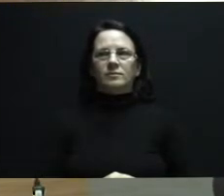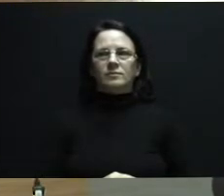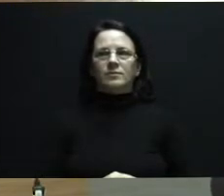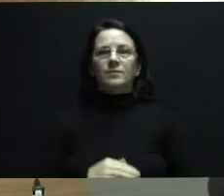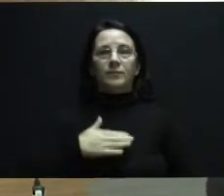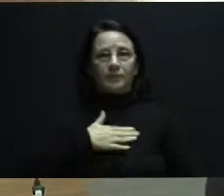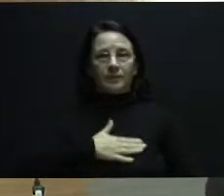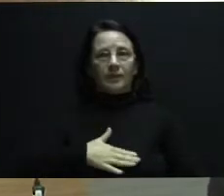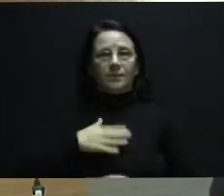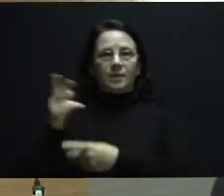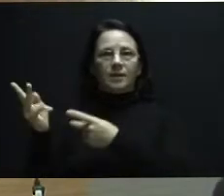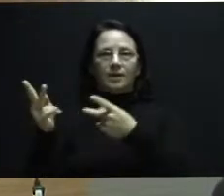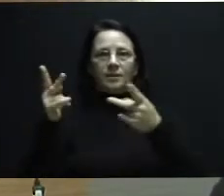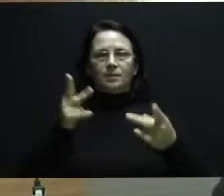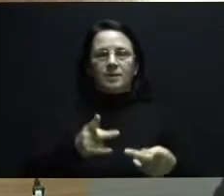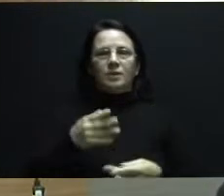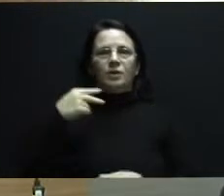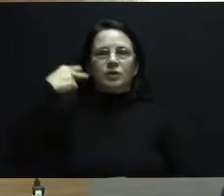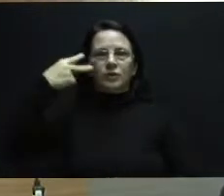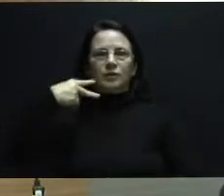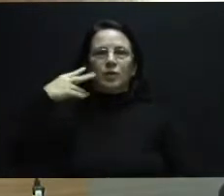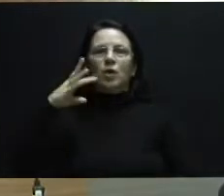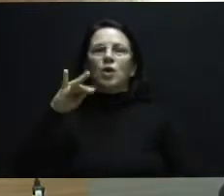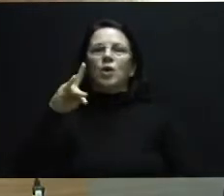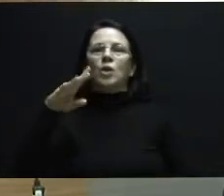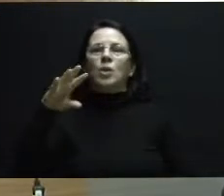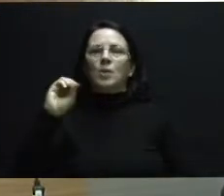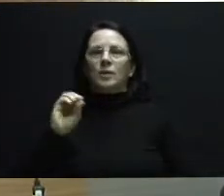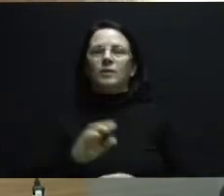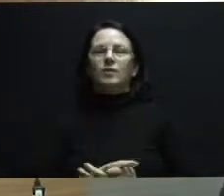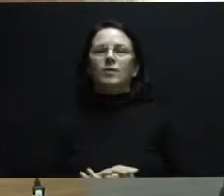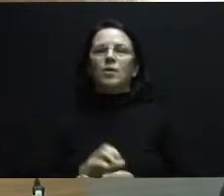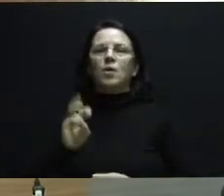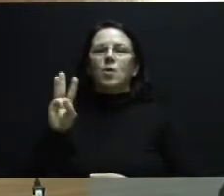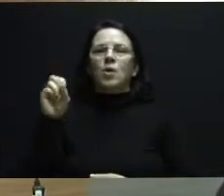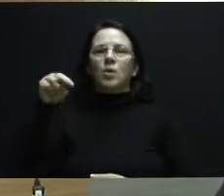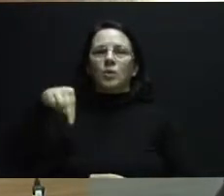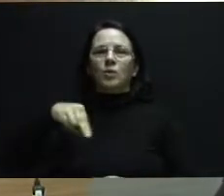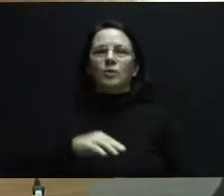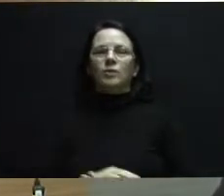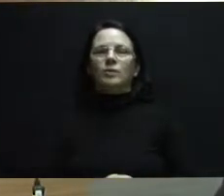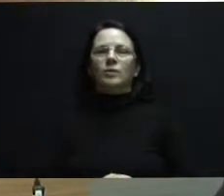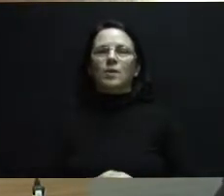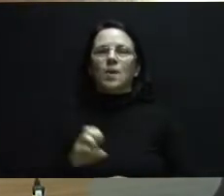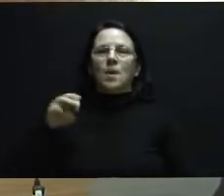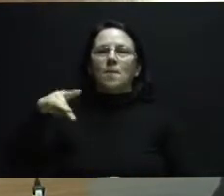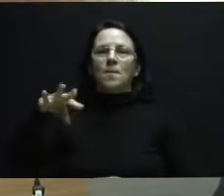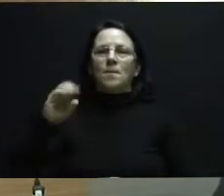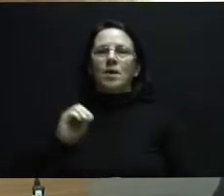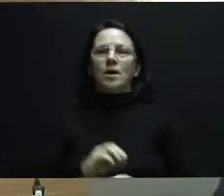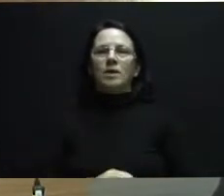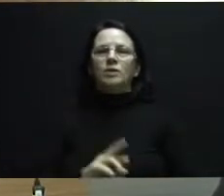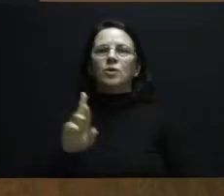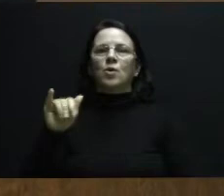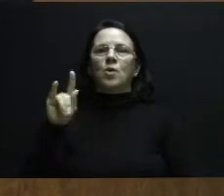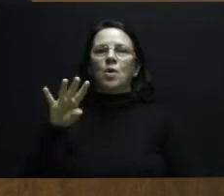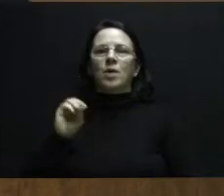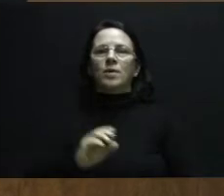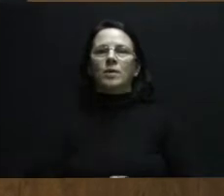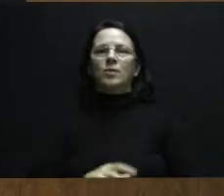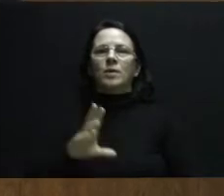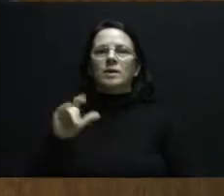Gostaria de registrar a presença dos vereadores Toninho Vieira, Wilson Pio, Marcinho, Rodrigo Alemão,